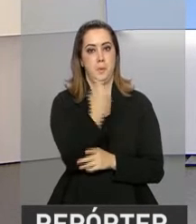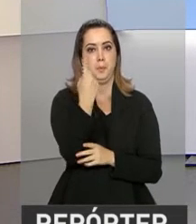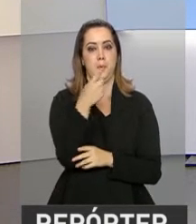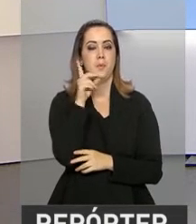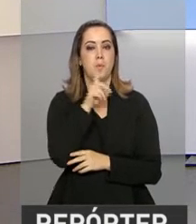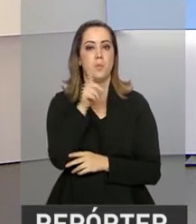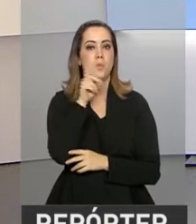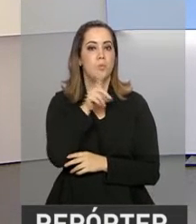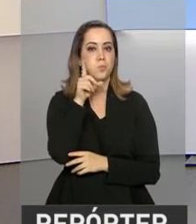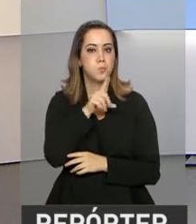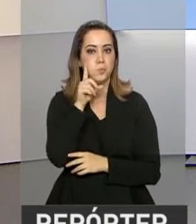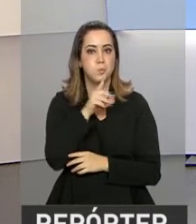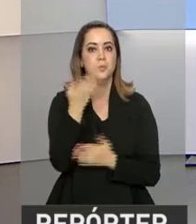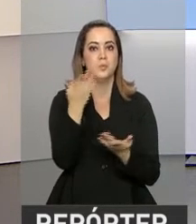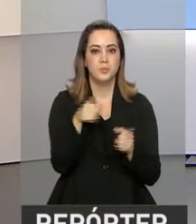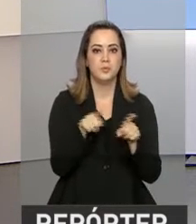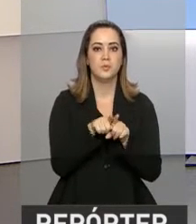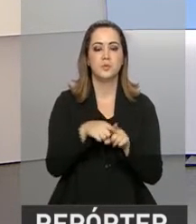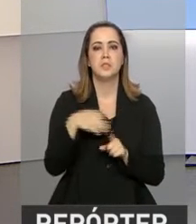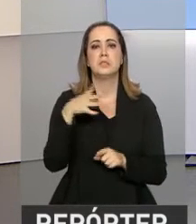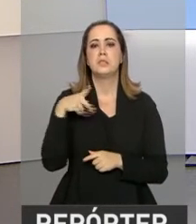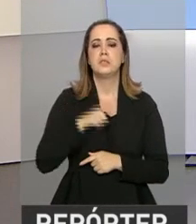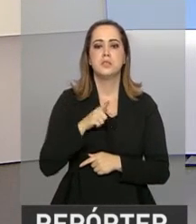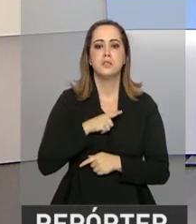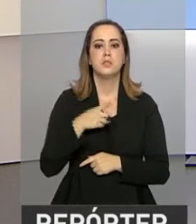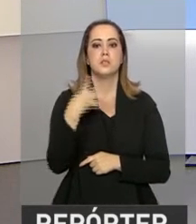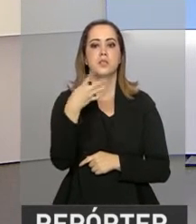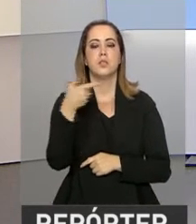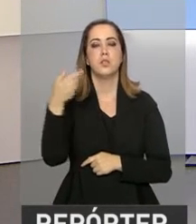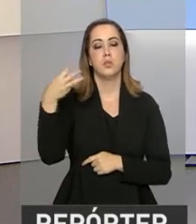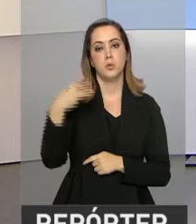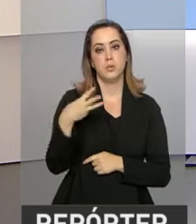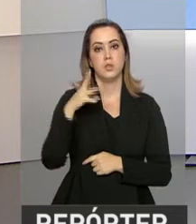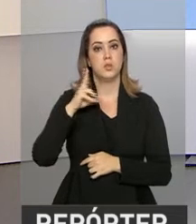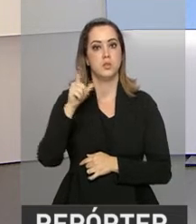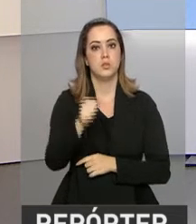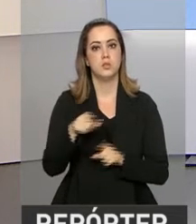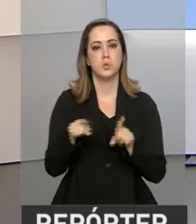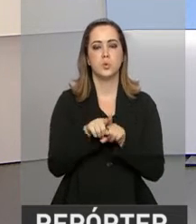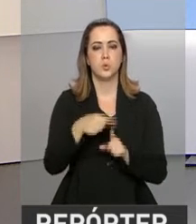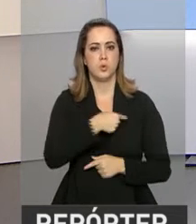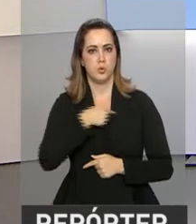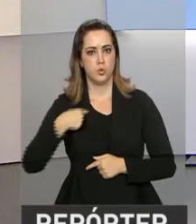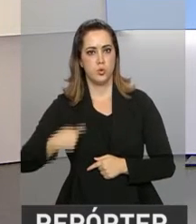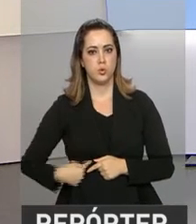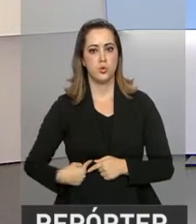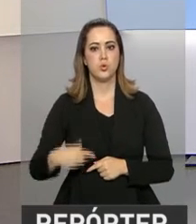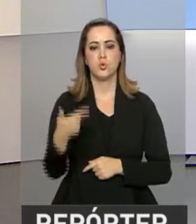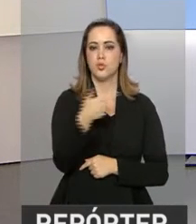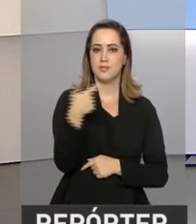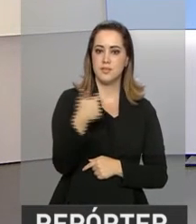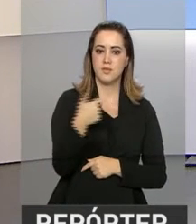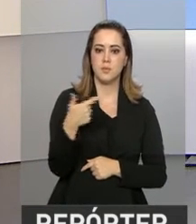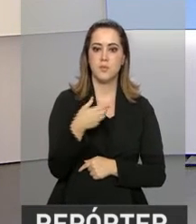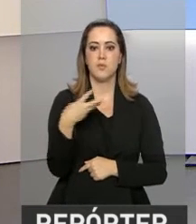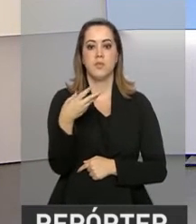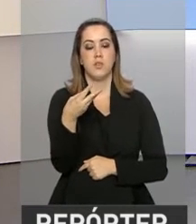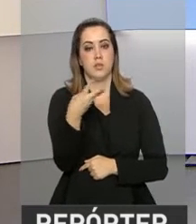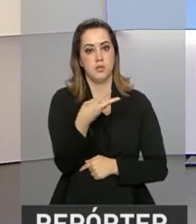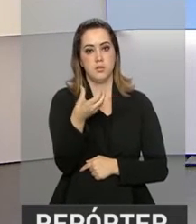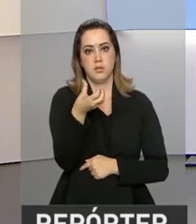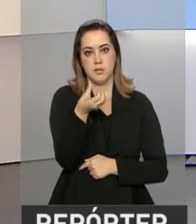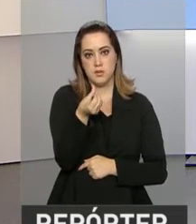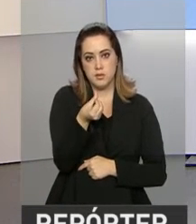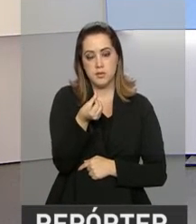com 16 de ouro, 43 no total. China vem em segundo com 13 de ouro, 9 de prata, 14 de bronze, 36 no total.